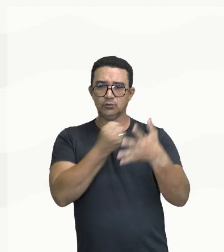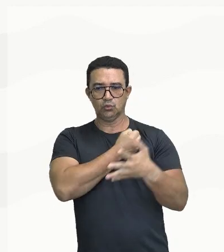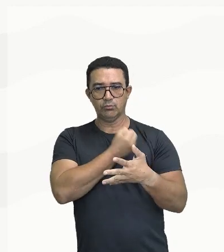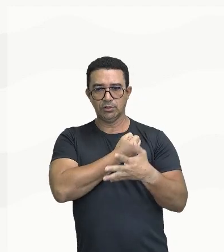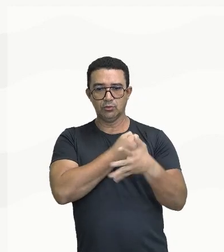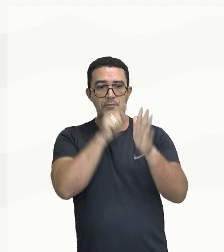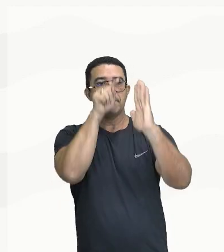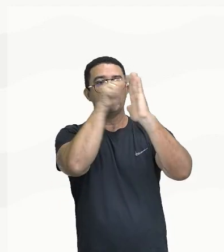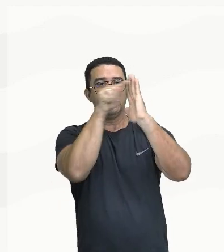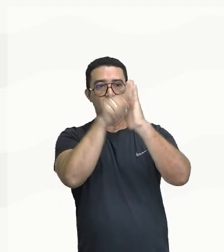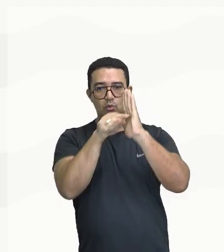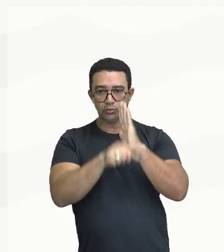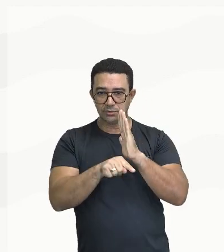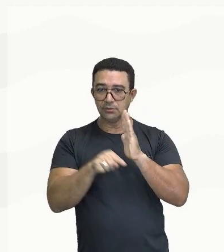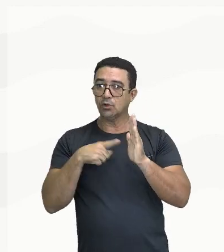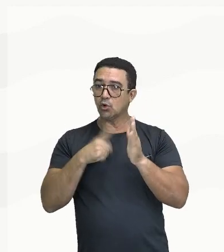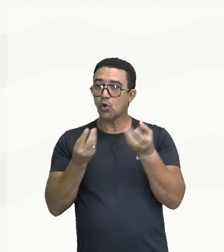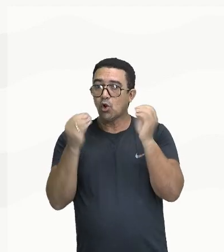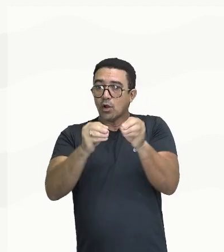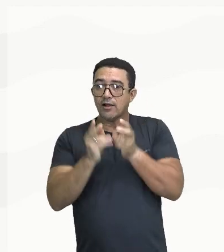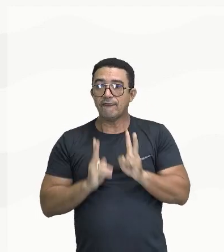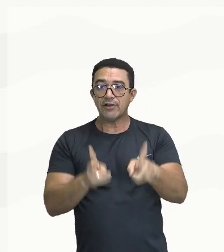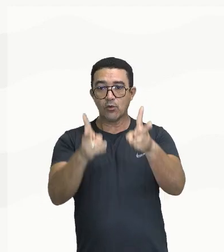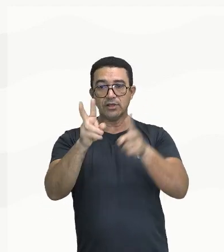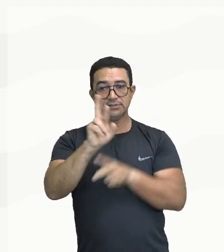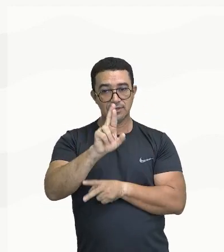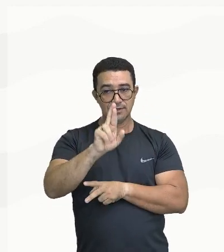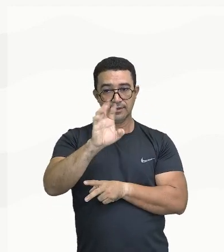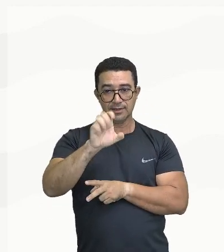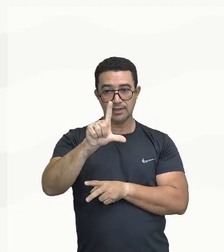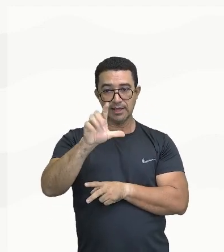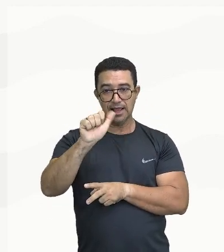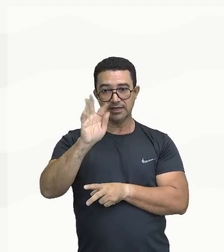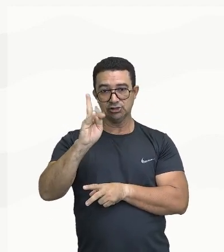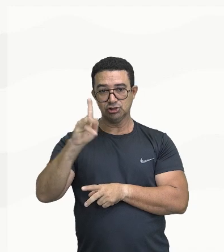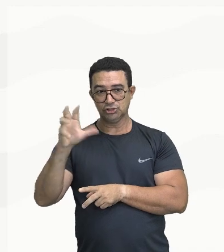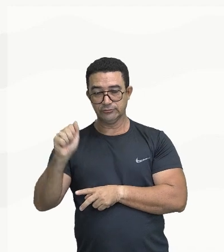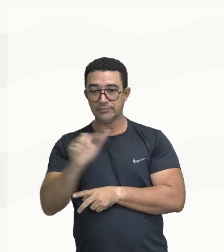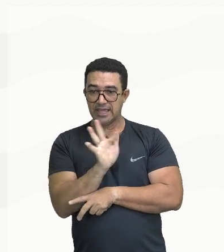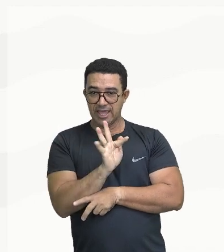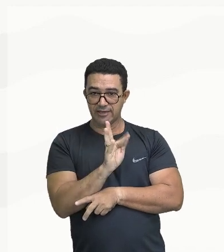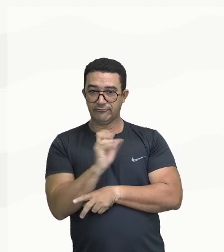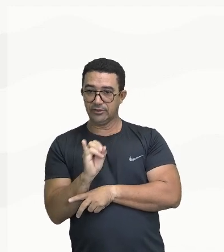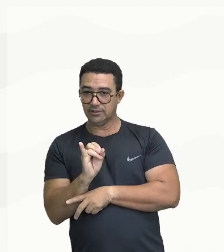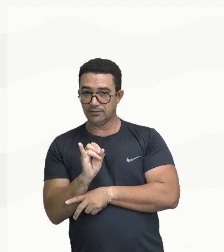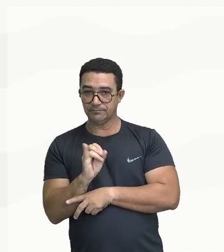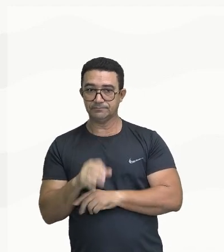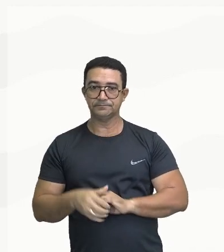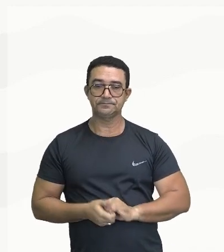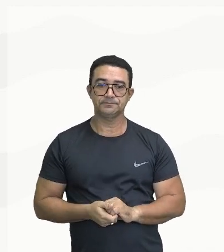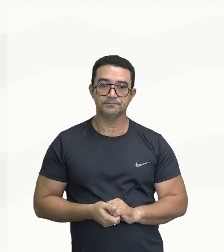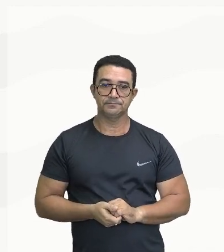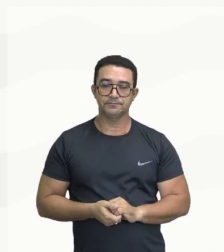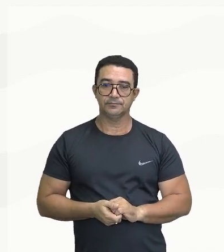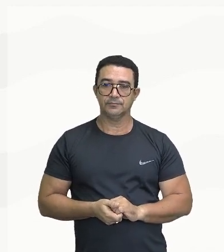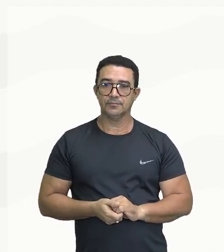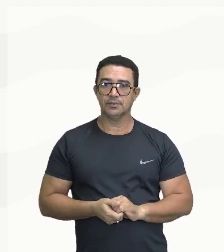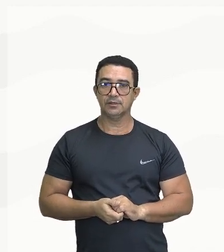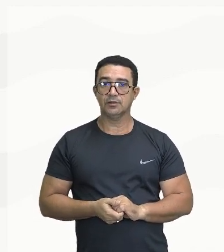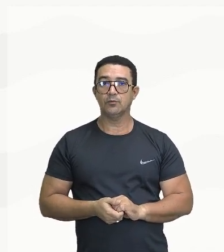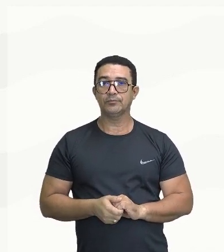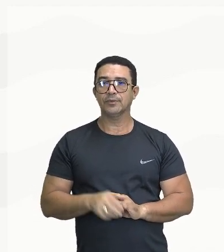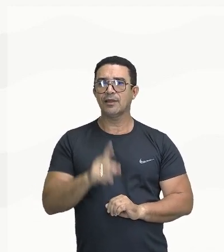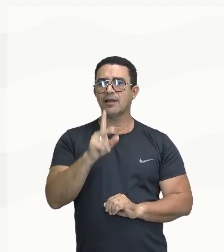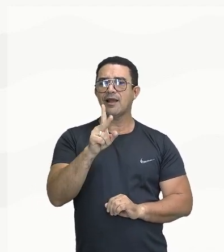a frequência relativa, que a gente vai chamar de FI, como a razão entre a frequência